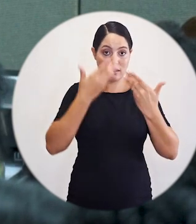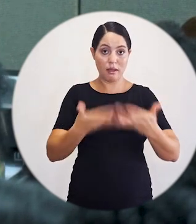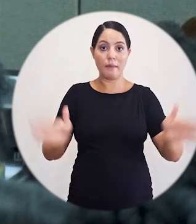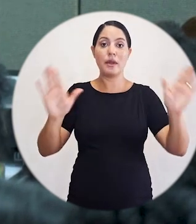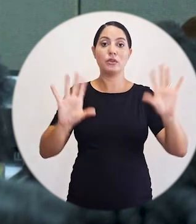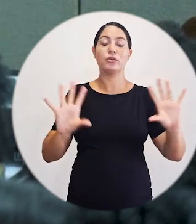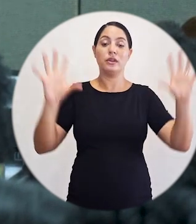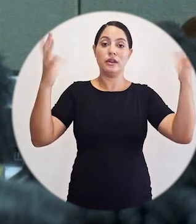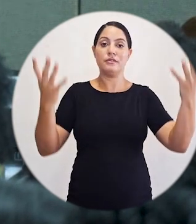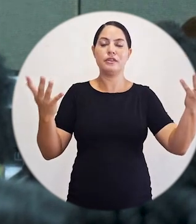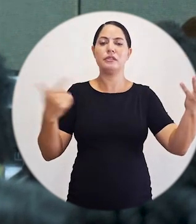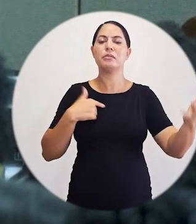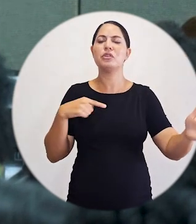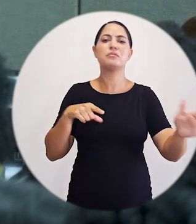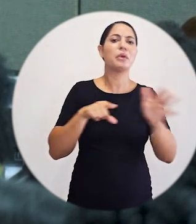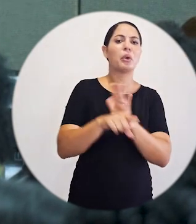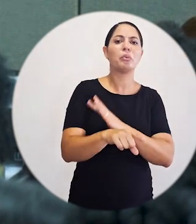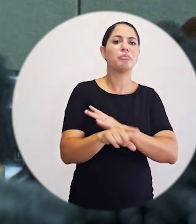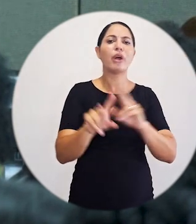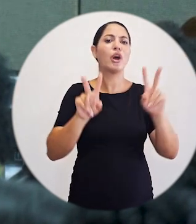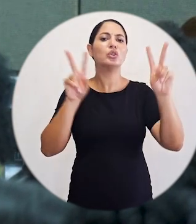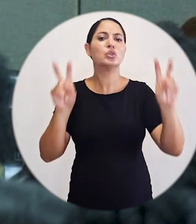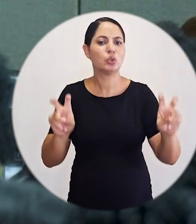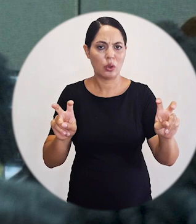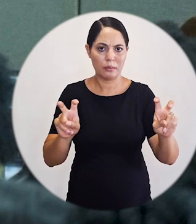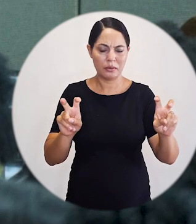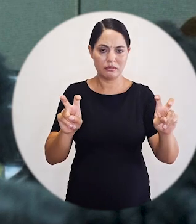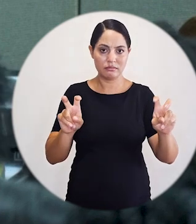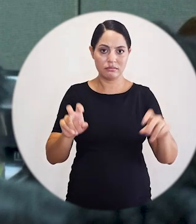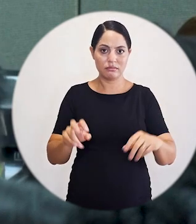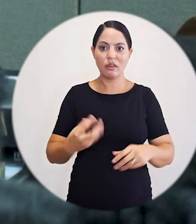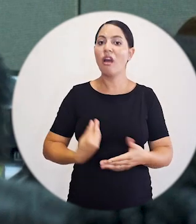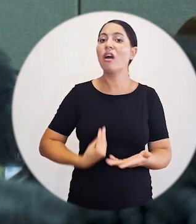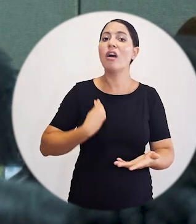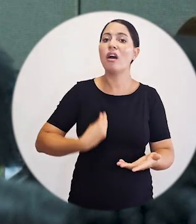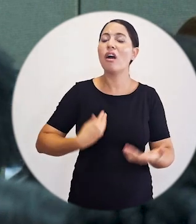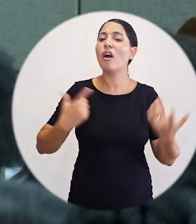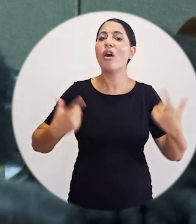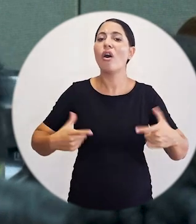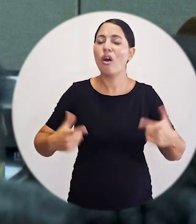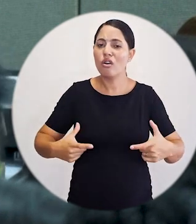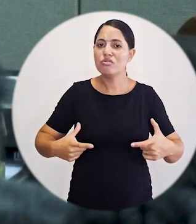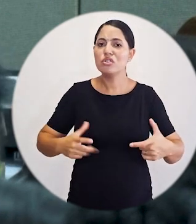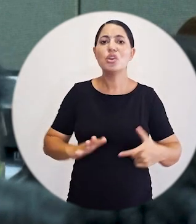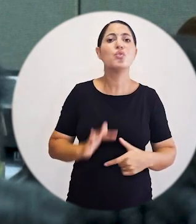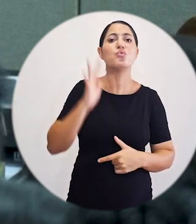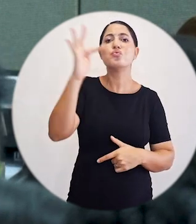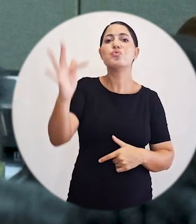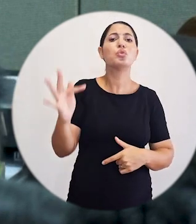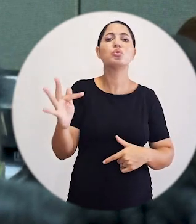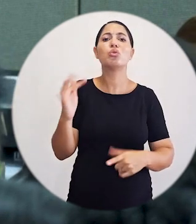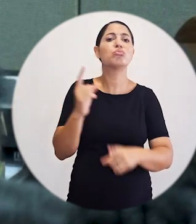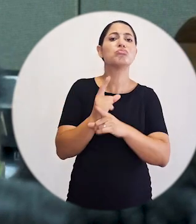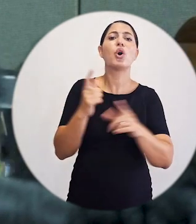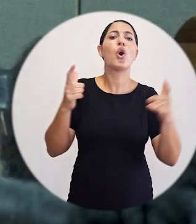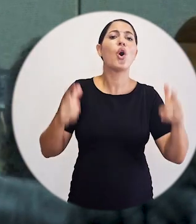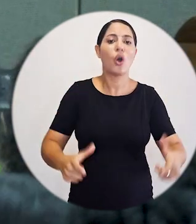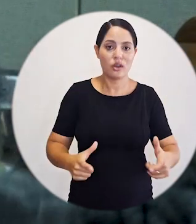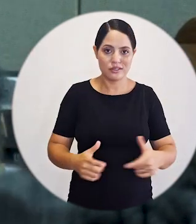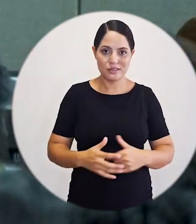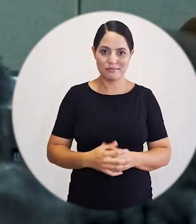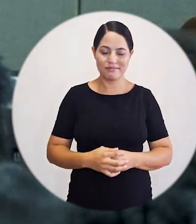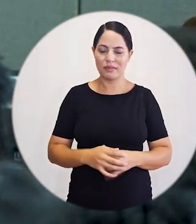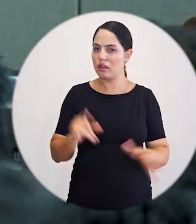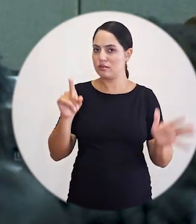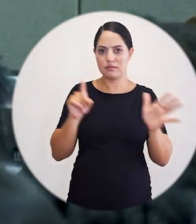Negra para refletir sobre uma pergunta central: onde estamos e para onde vamos? Essa